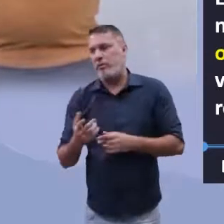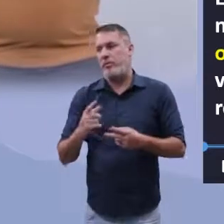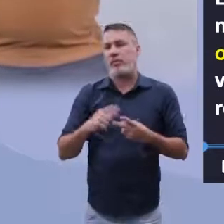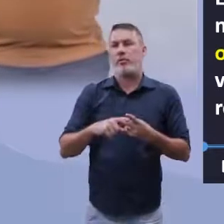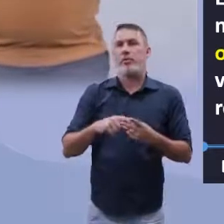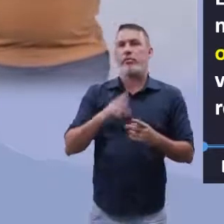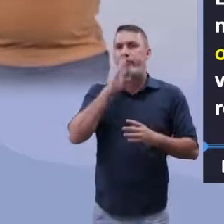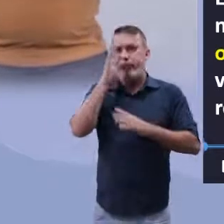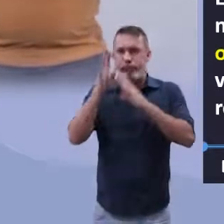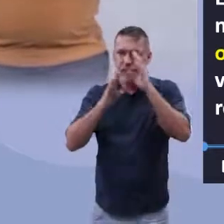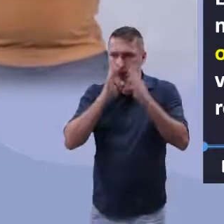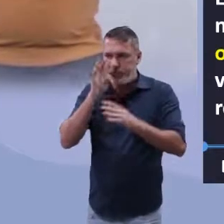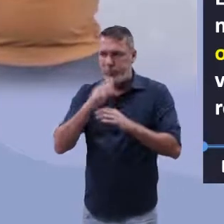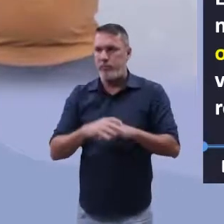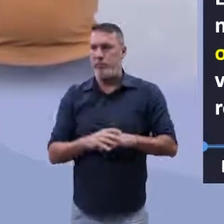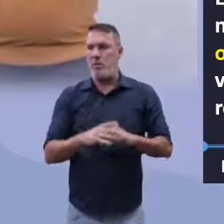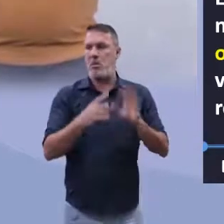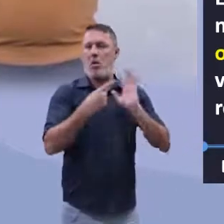são novidades.